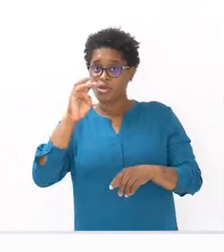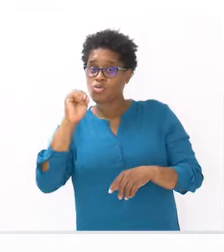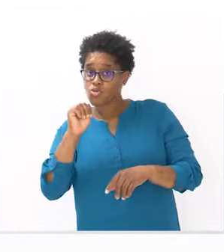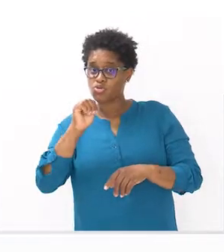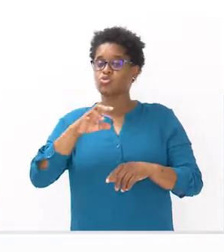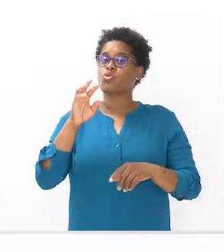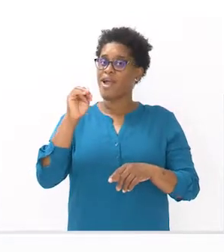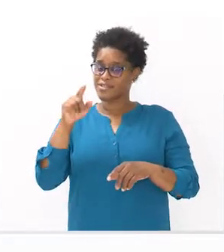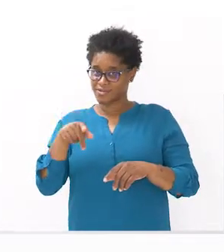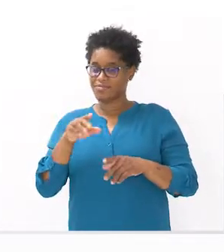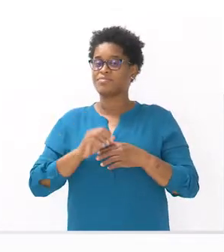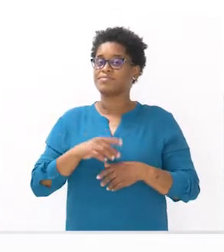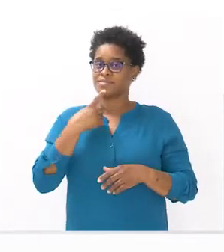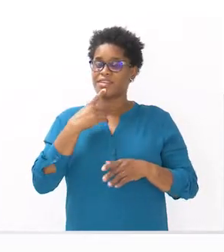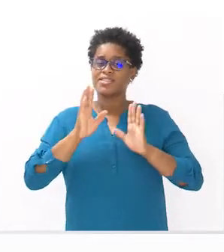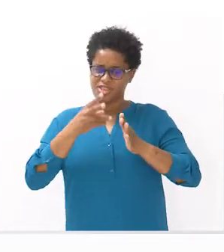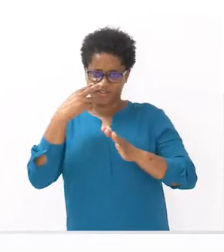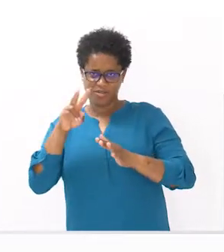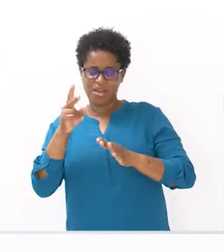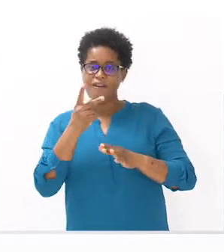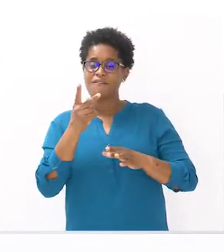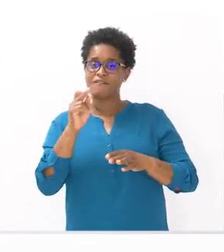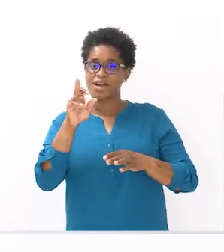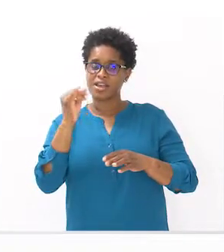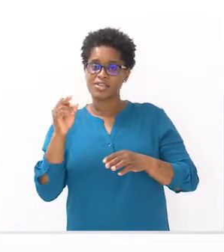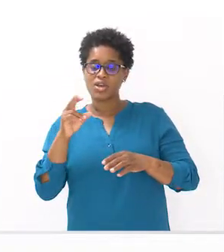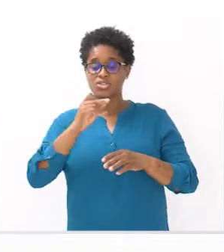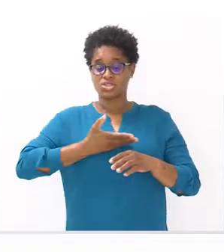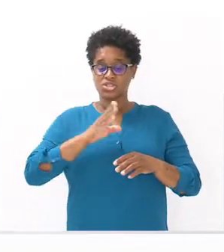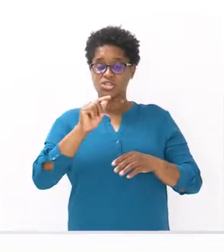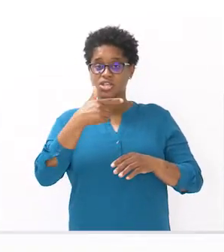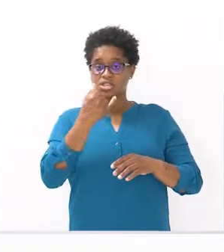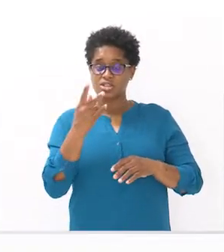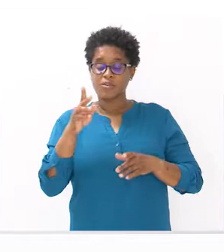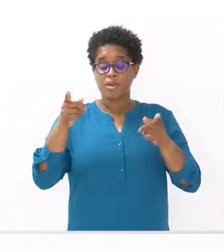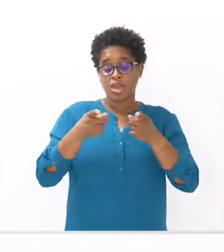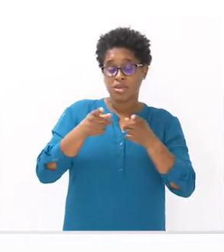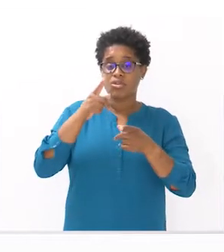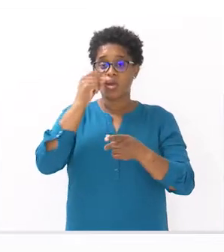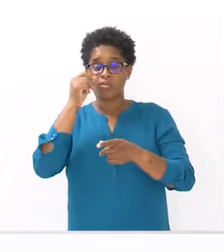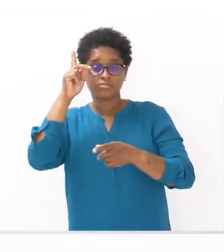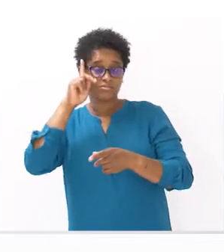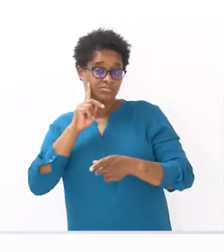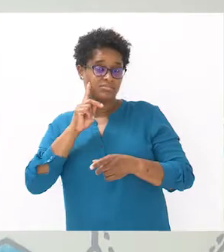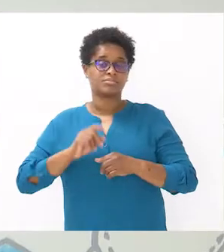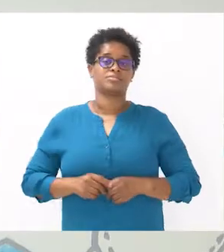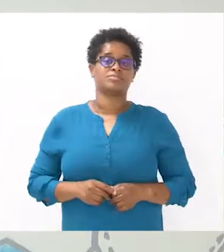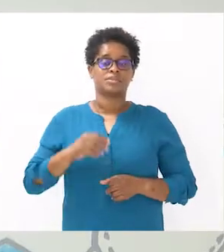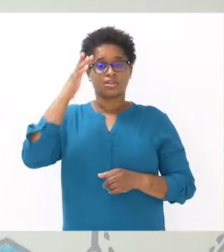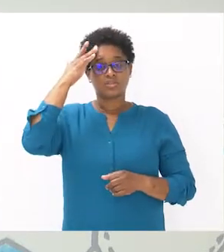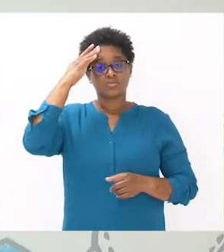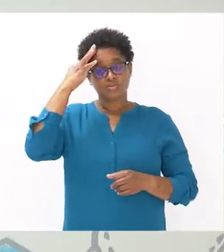já vimos aqui variação do adjetivo pequeno em gênero e em número.